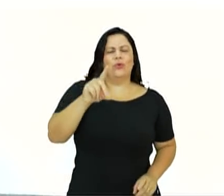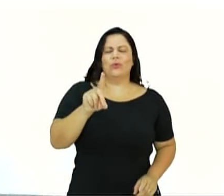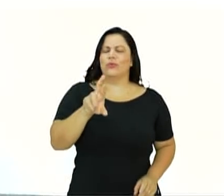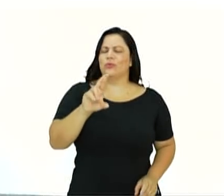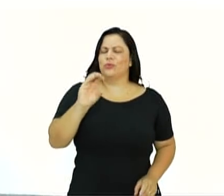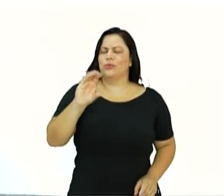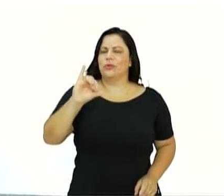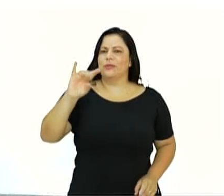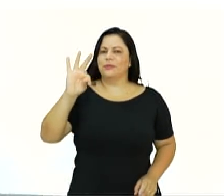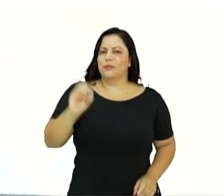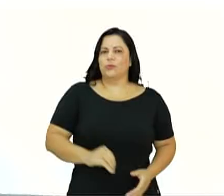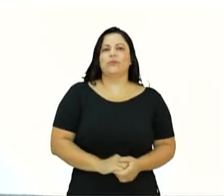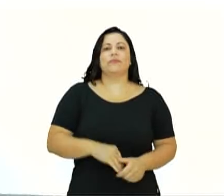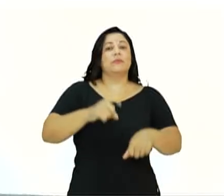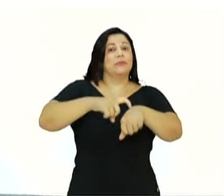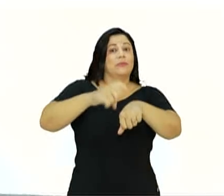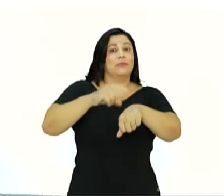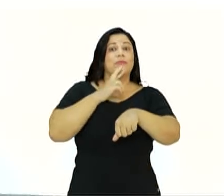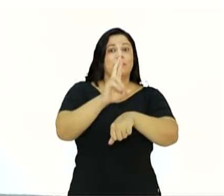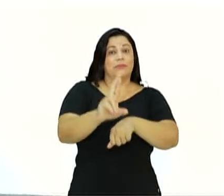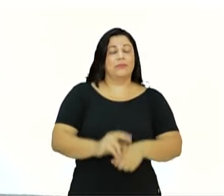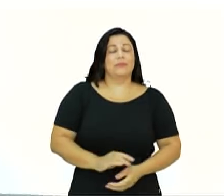tempinho para vocês tentarem resolver essa.